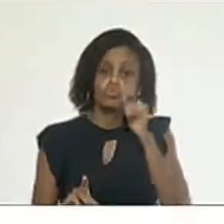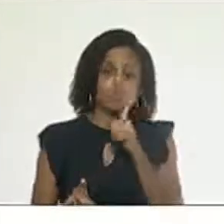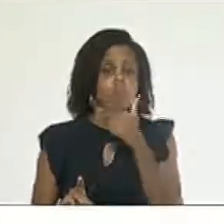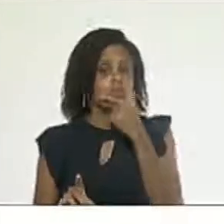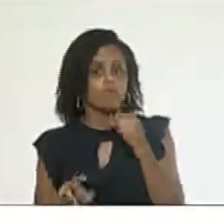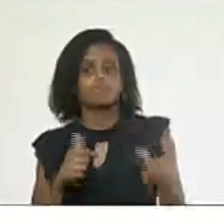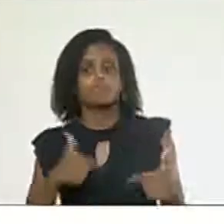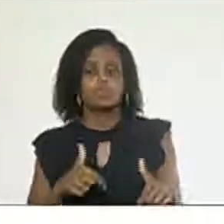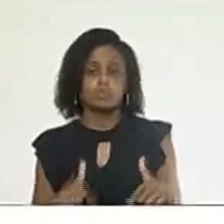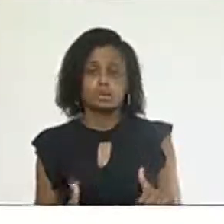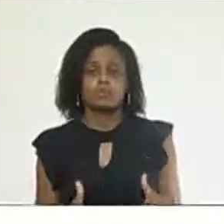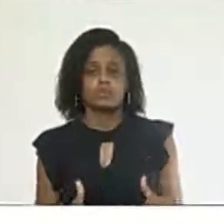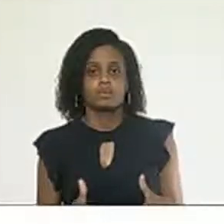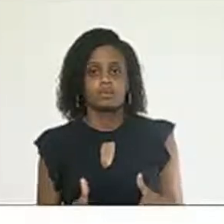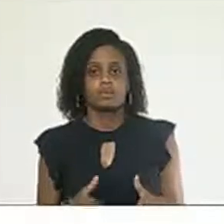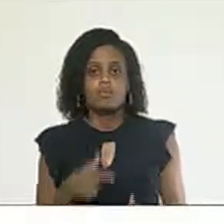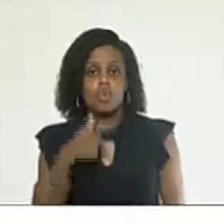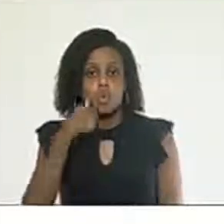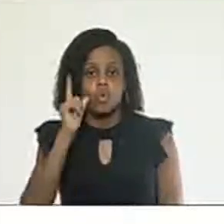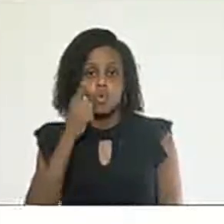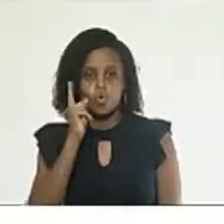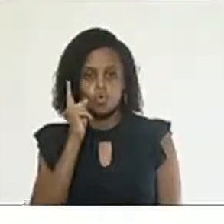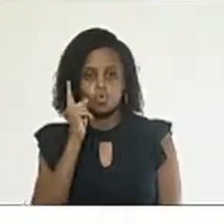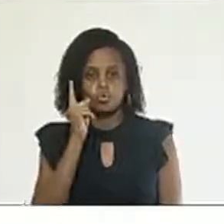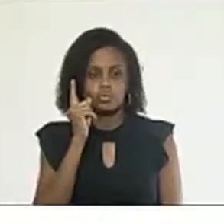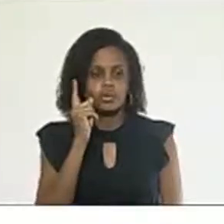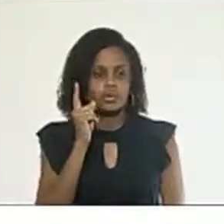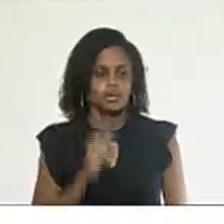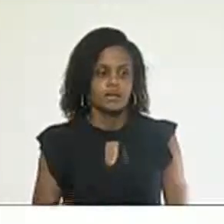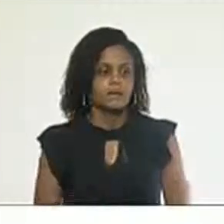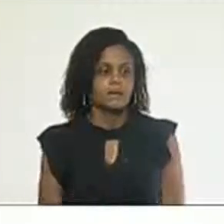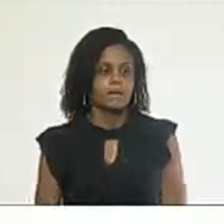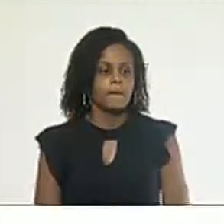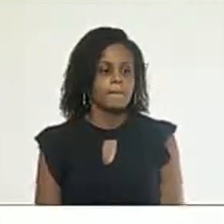dos trabalhadores. Ontem foi aí